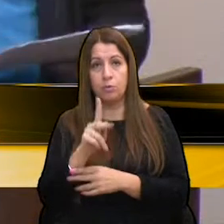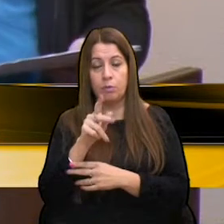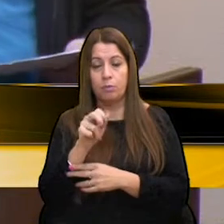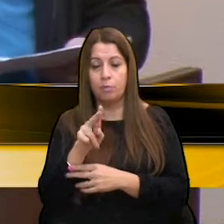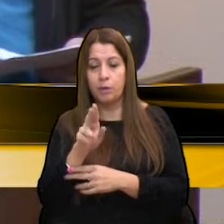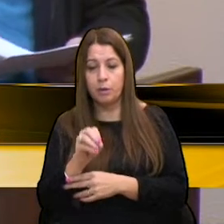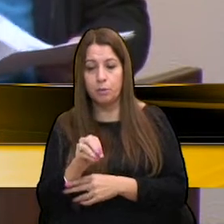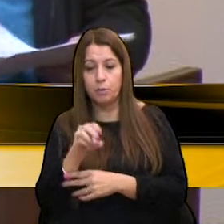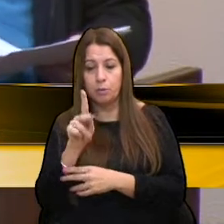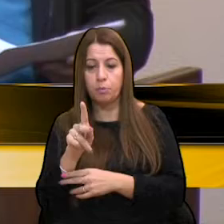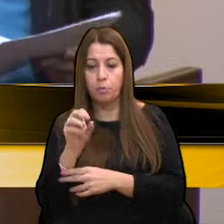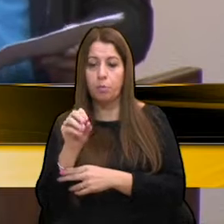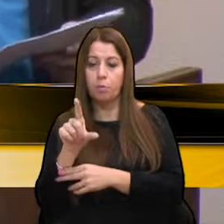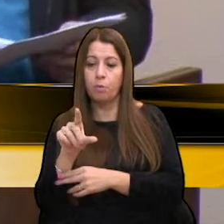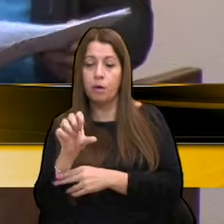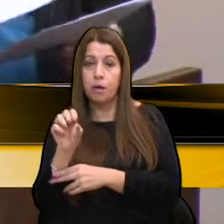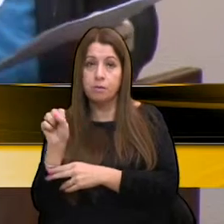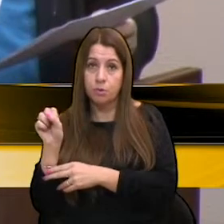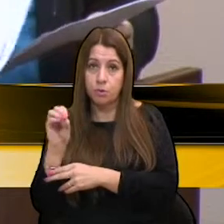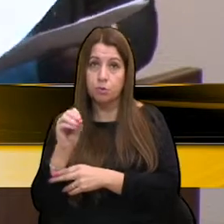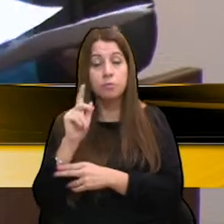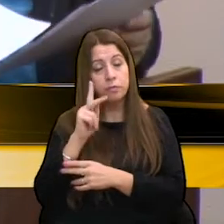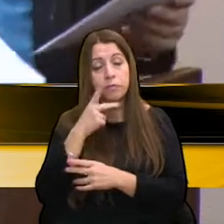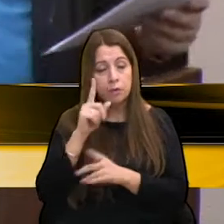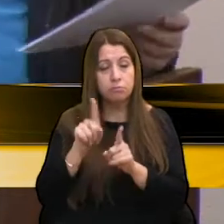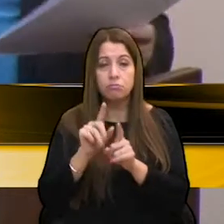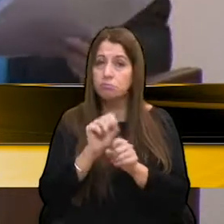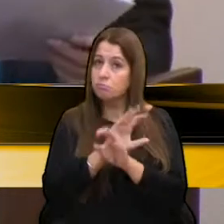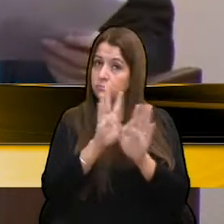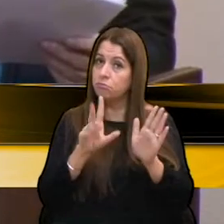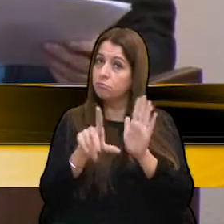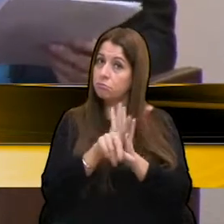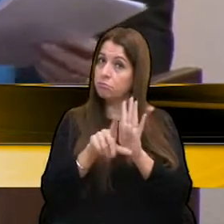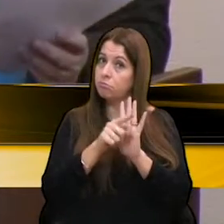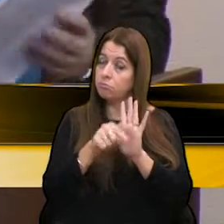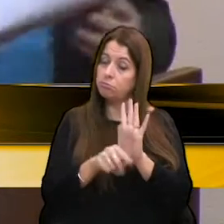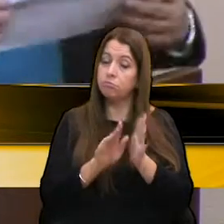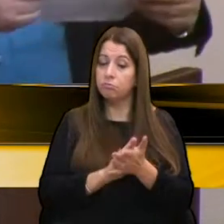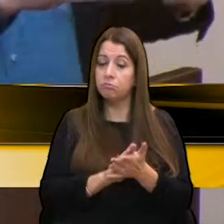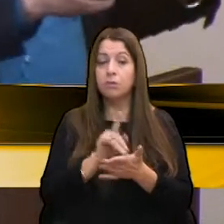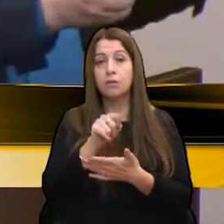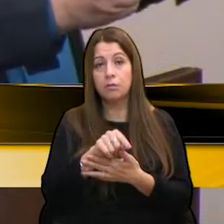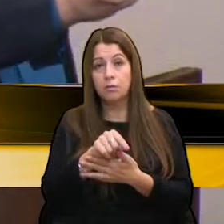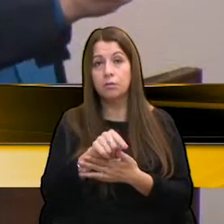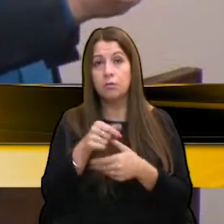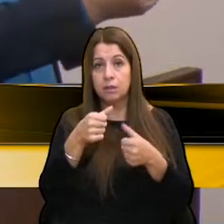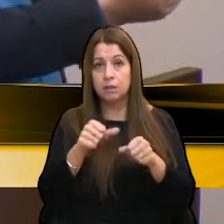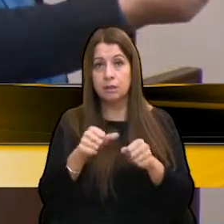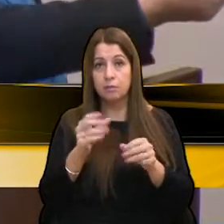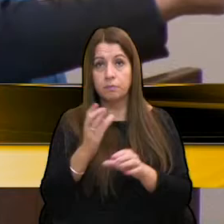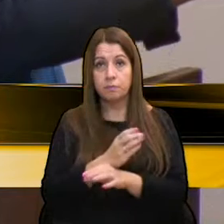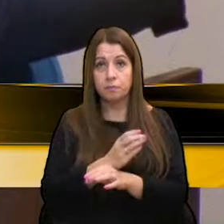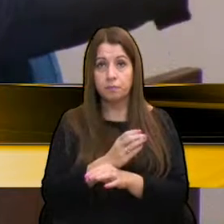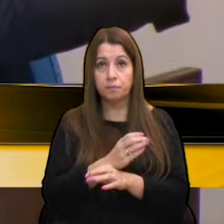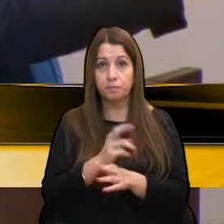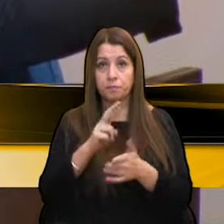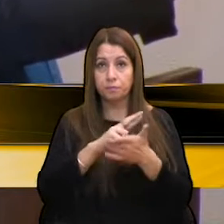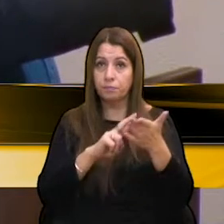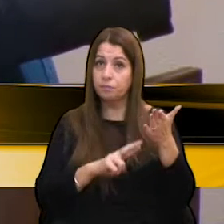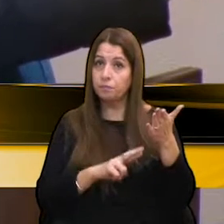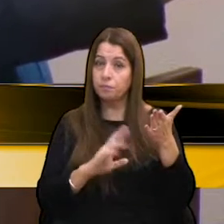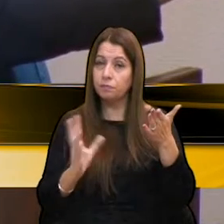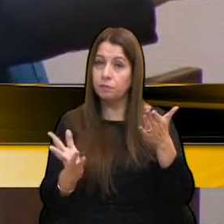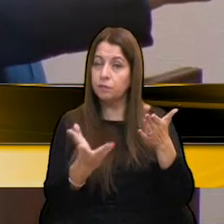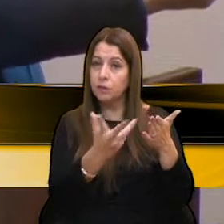Paulo Roberto Polesso, ele inclusive cita claramente a lei, né, e aqui estão, para concluir, a relação